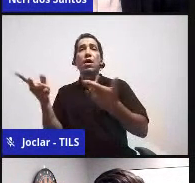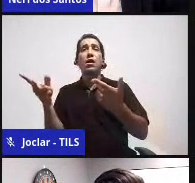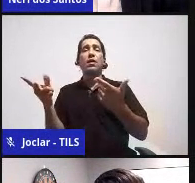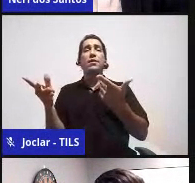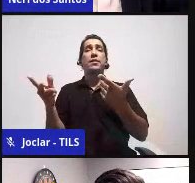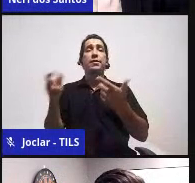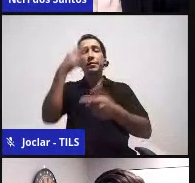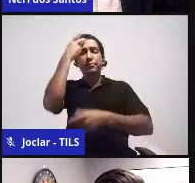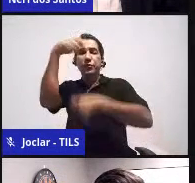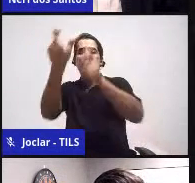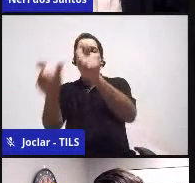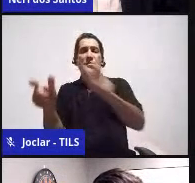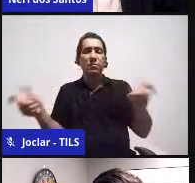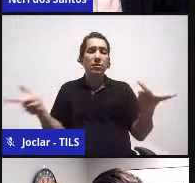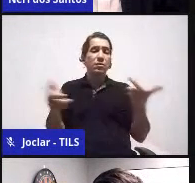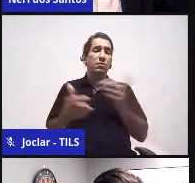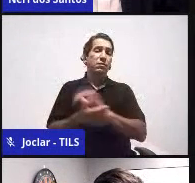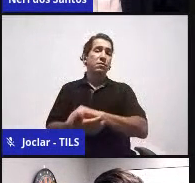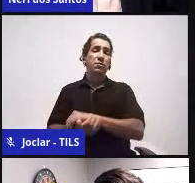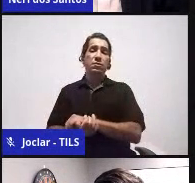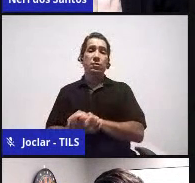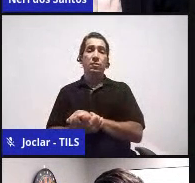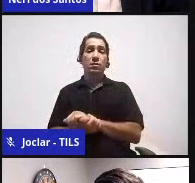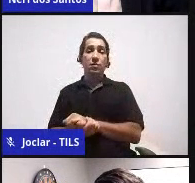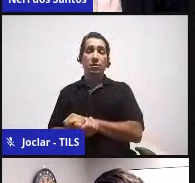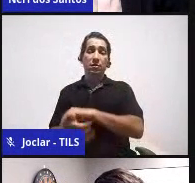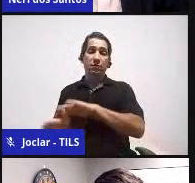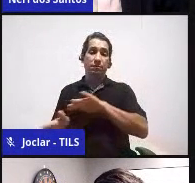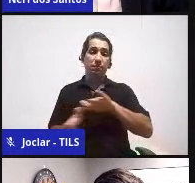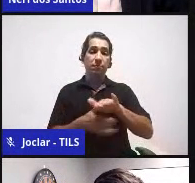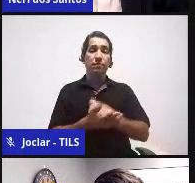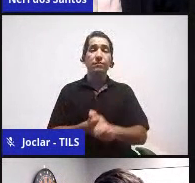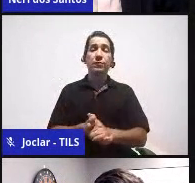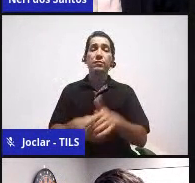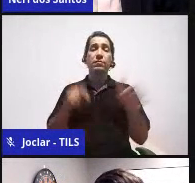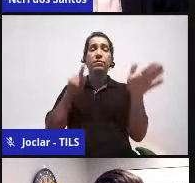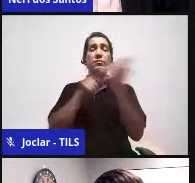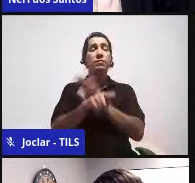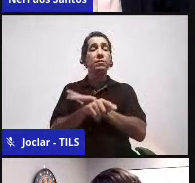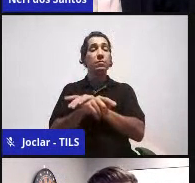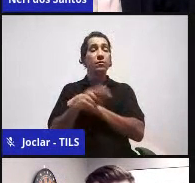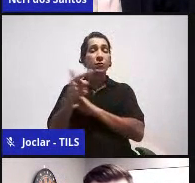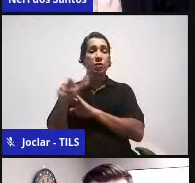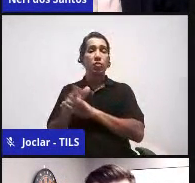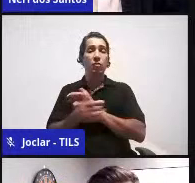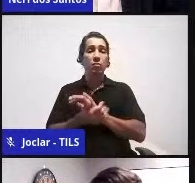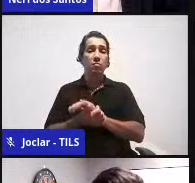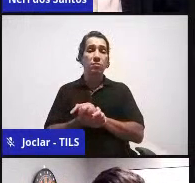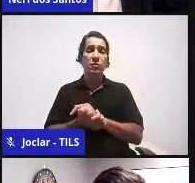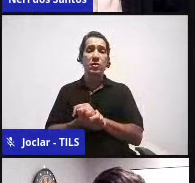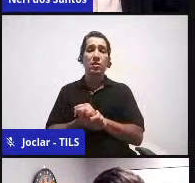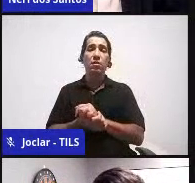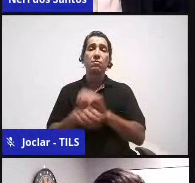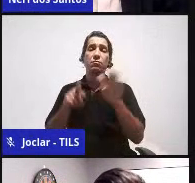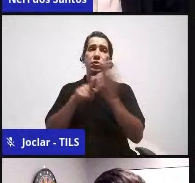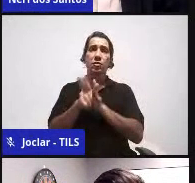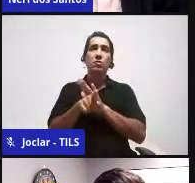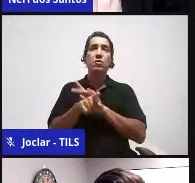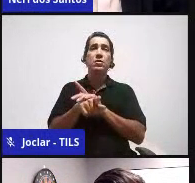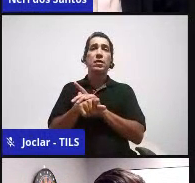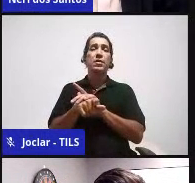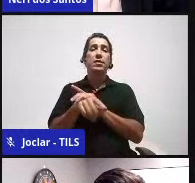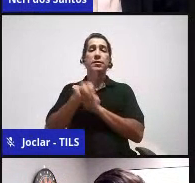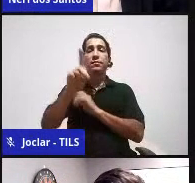Tem mais uma pergunta aqui que vai mudar um pouquinho o foco e vai mais para a questão da digitalização, que é